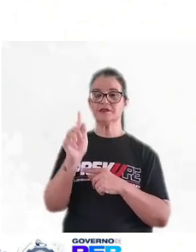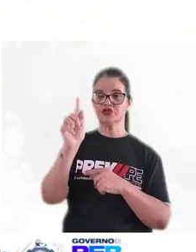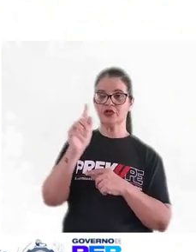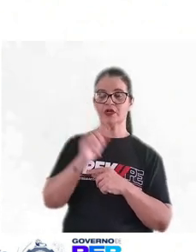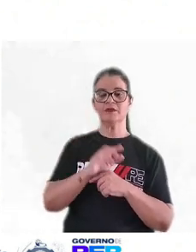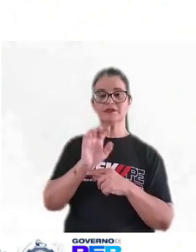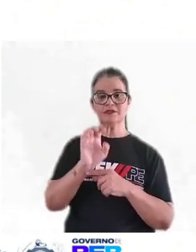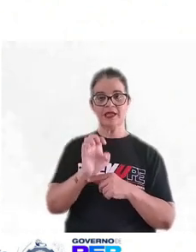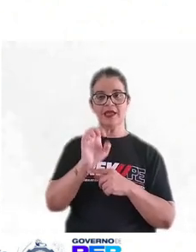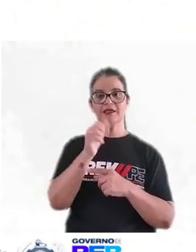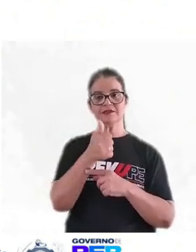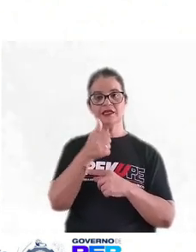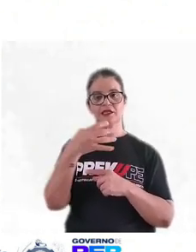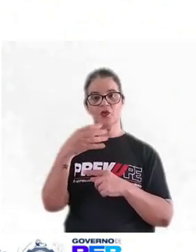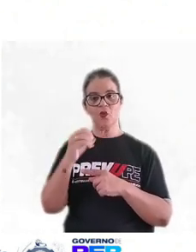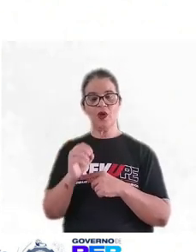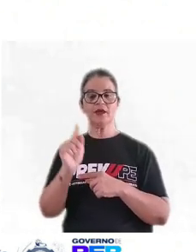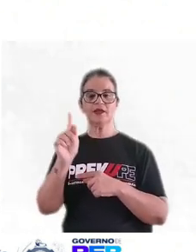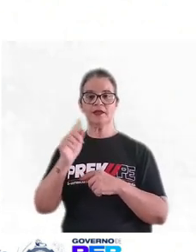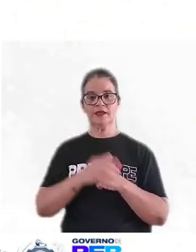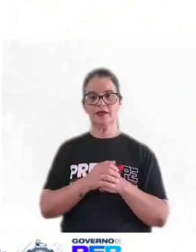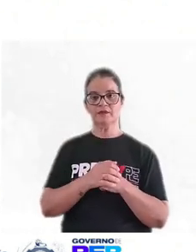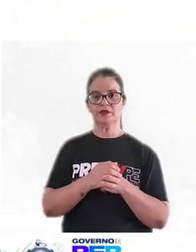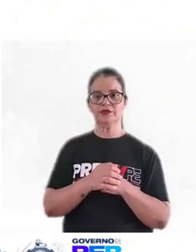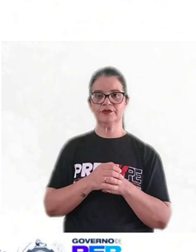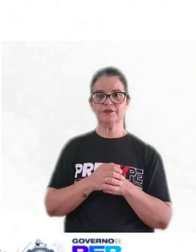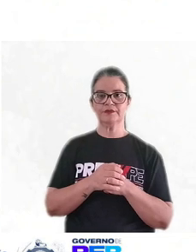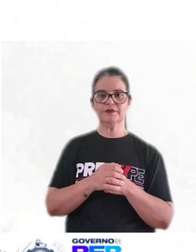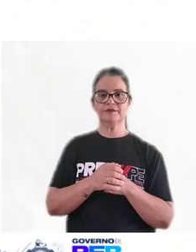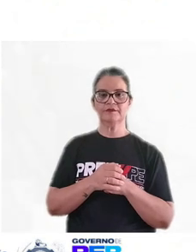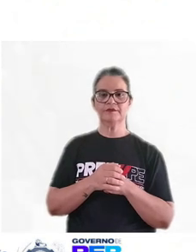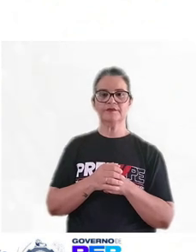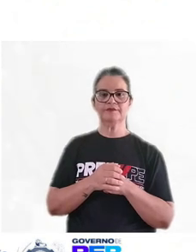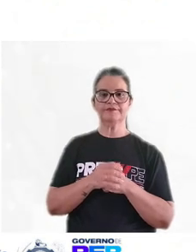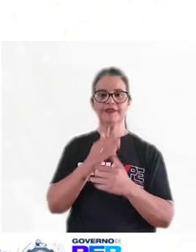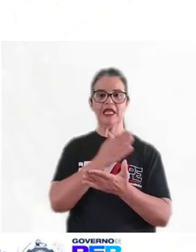116 gramas e E, 140 gramas.